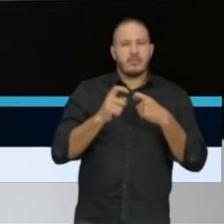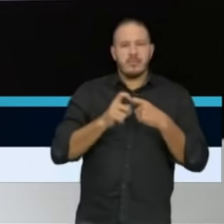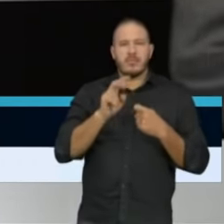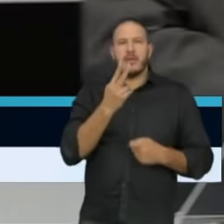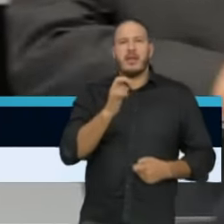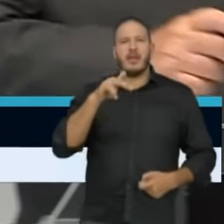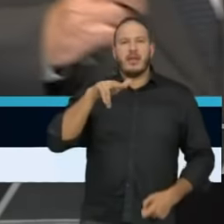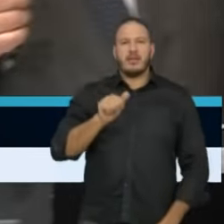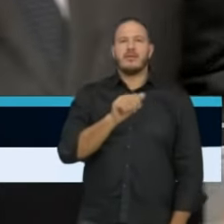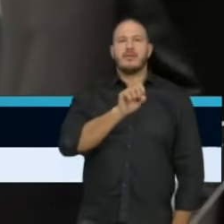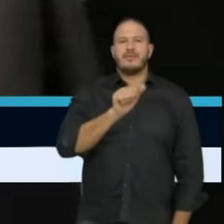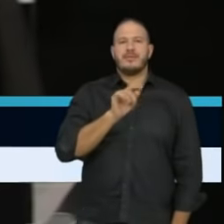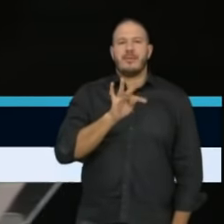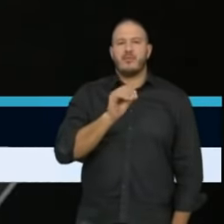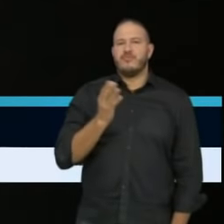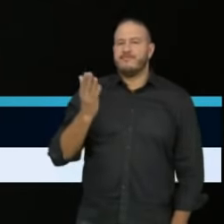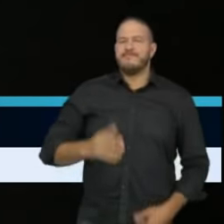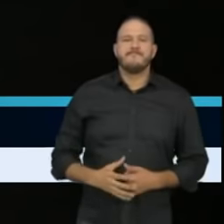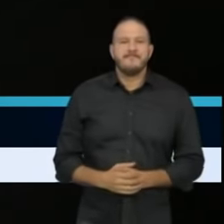Sato. Dr. Guerma.